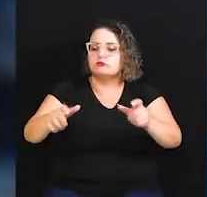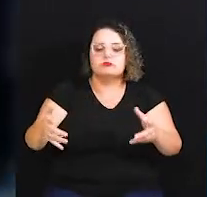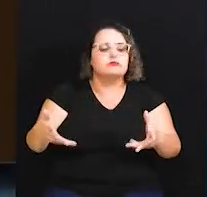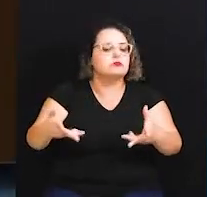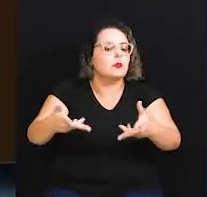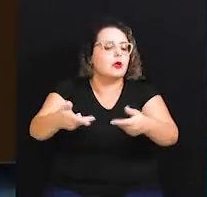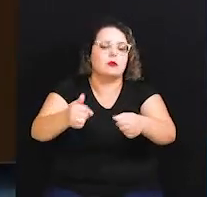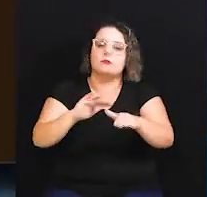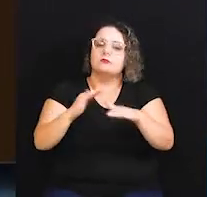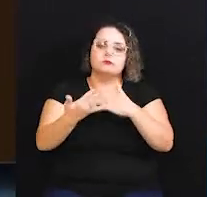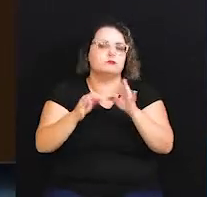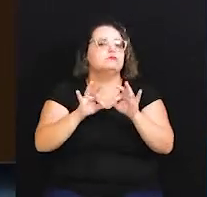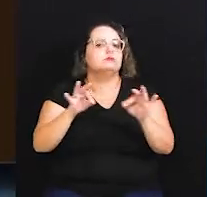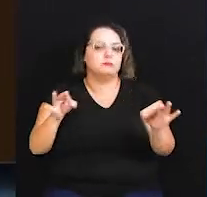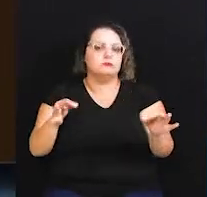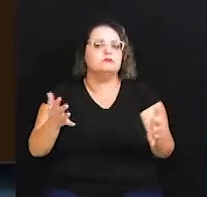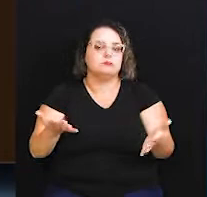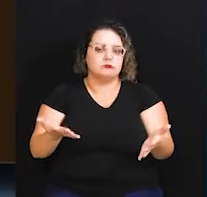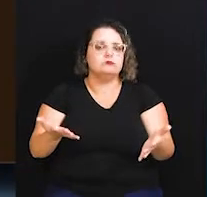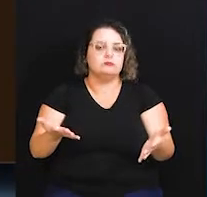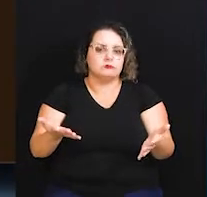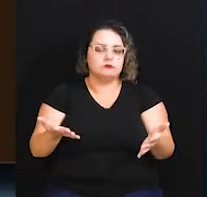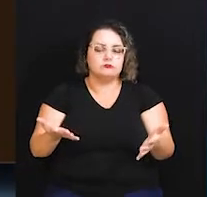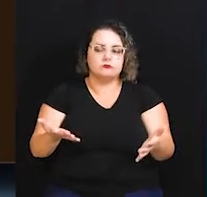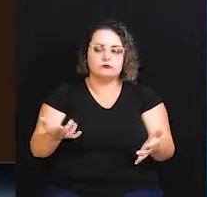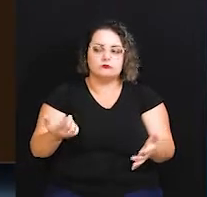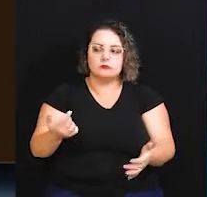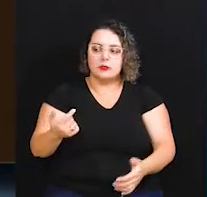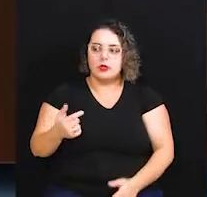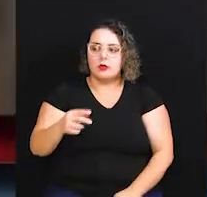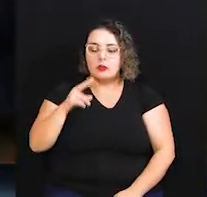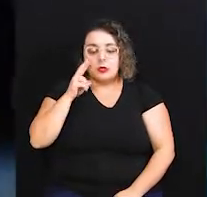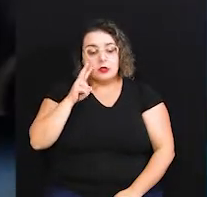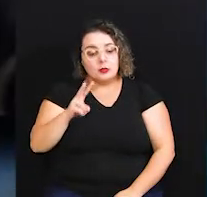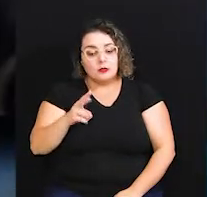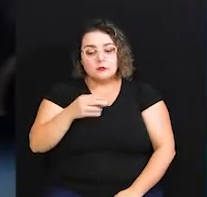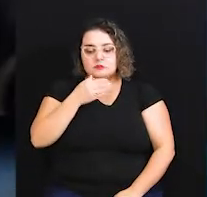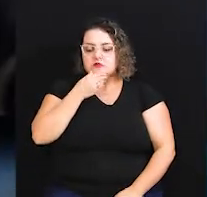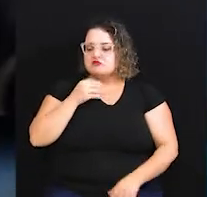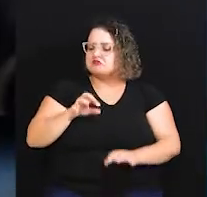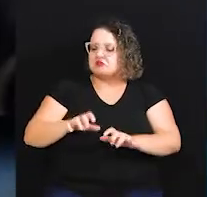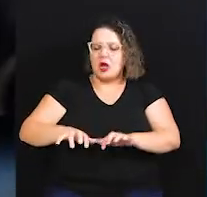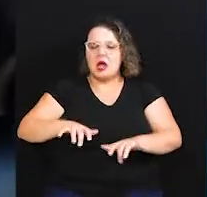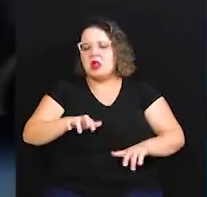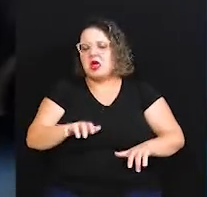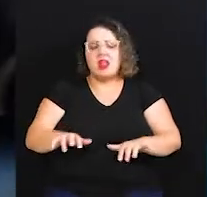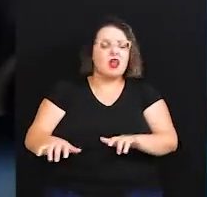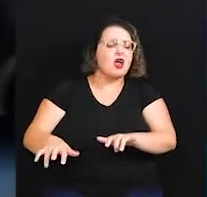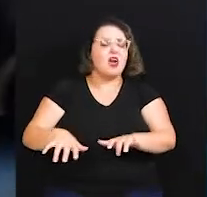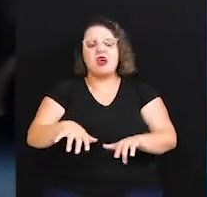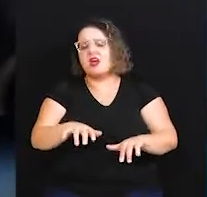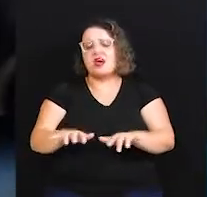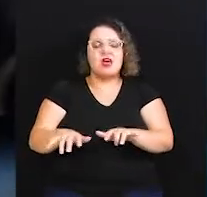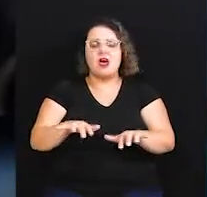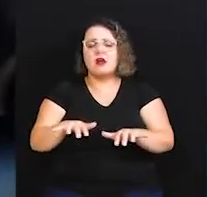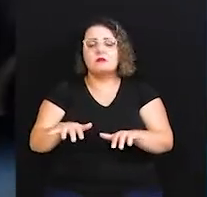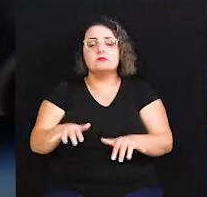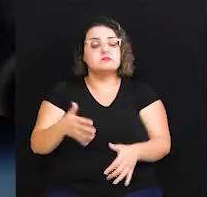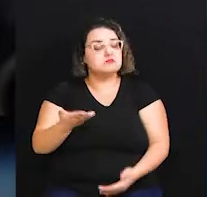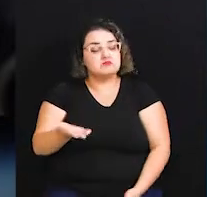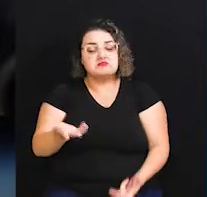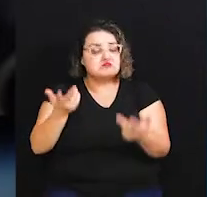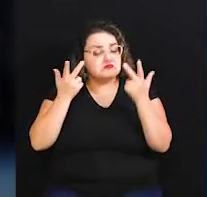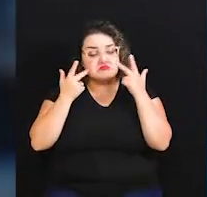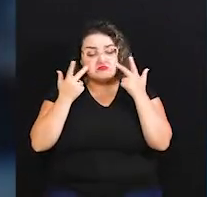talentos das periferias. Então, eu não fico assim, quando eu vejo um menino tocando muito bem piano, cantando, para mim é